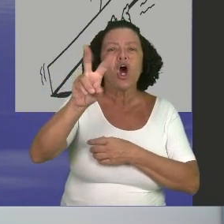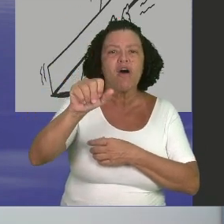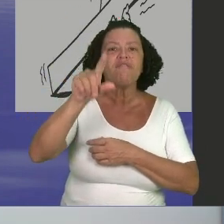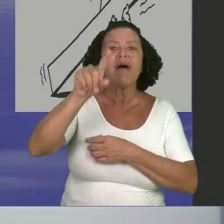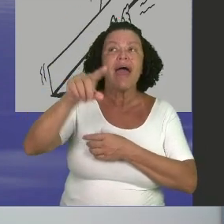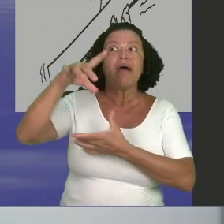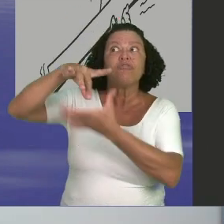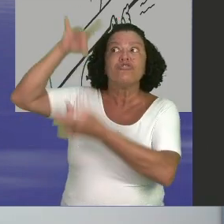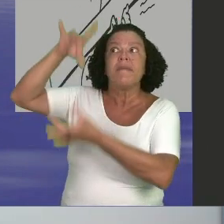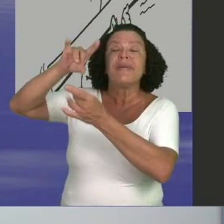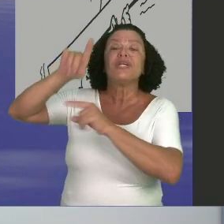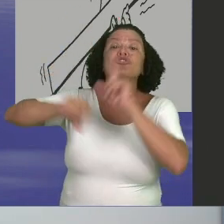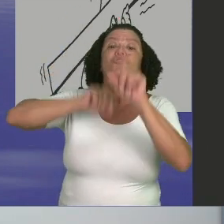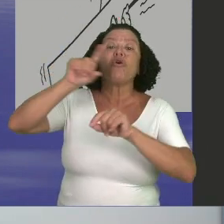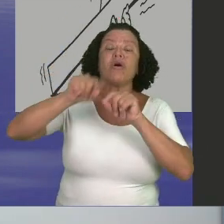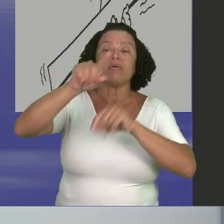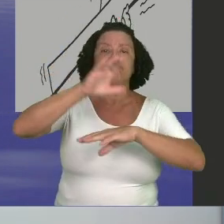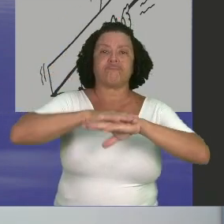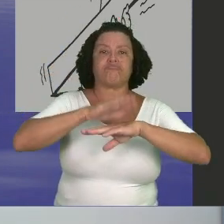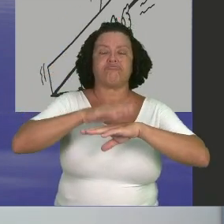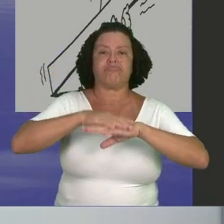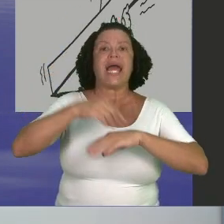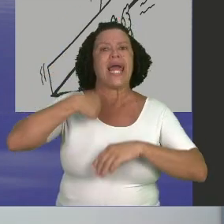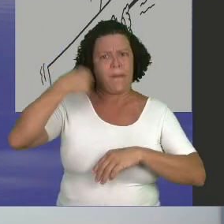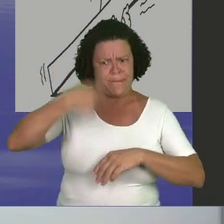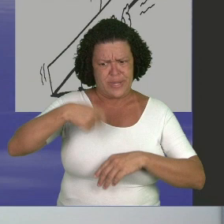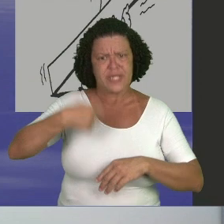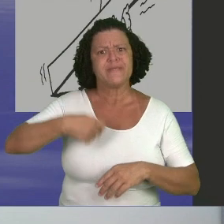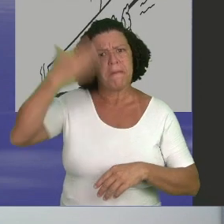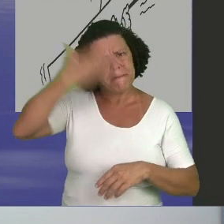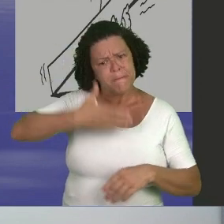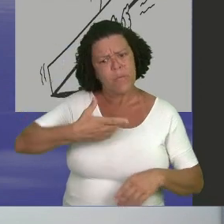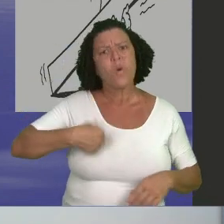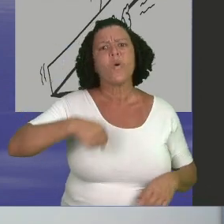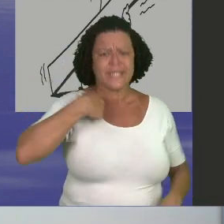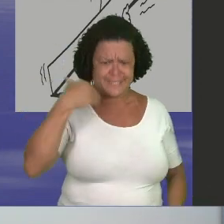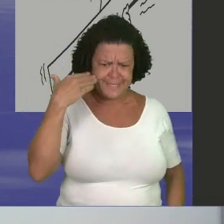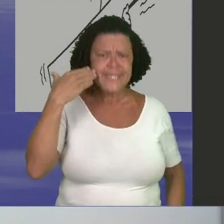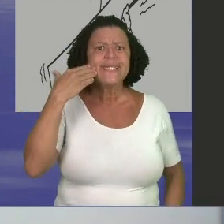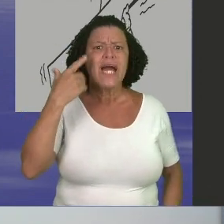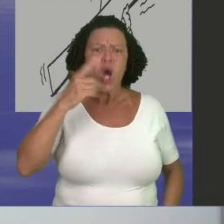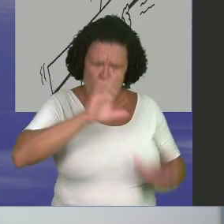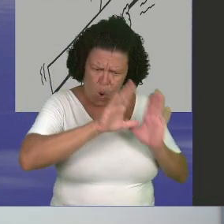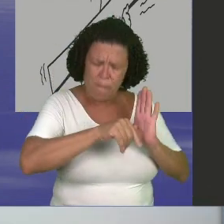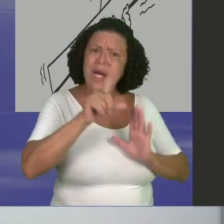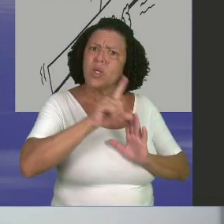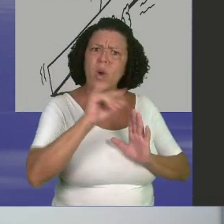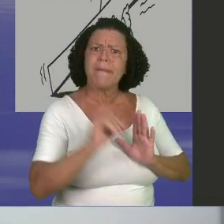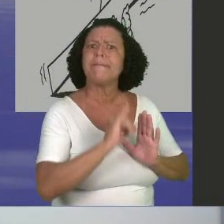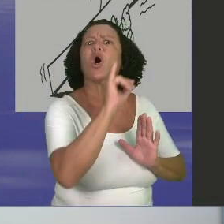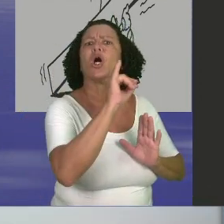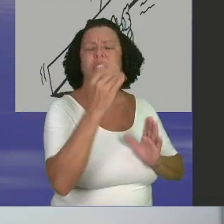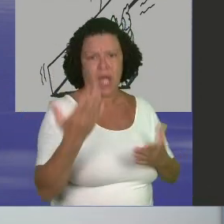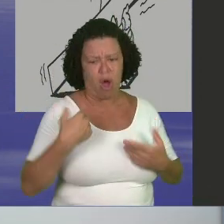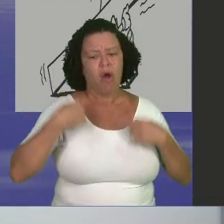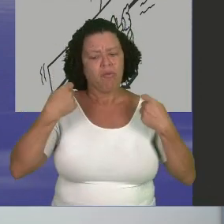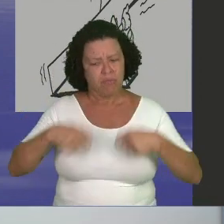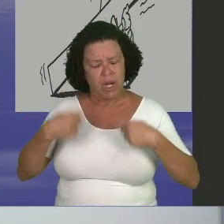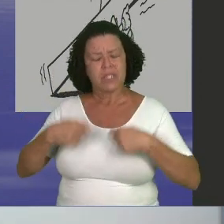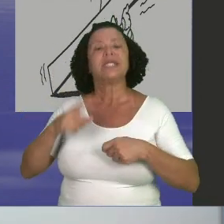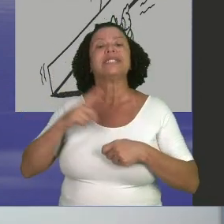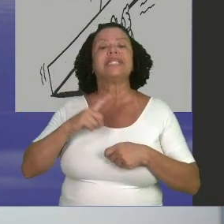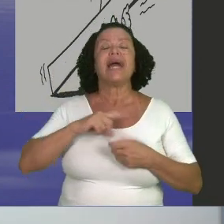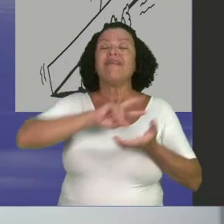necessidades. Eu tenho que provar que entendi que roubar não é importante. Então, vai ter